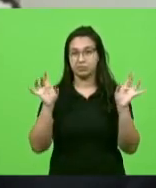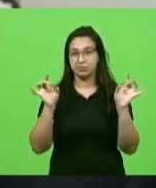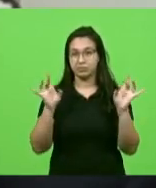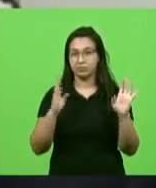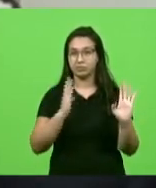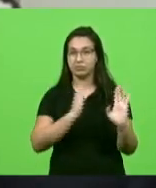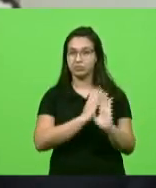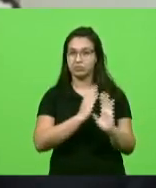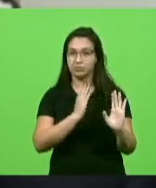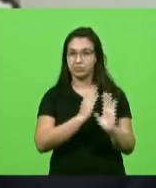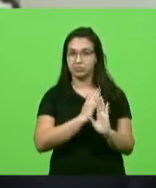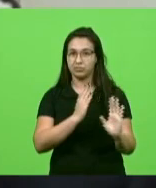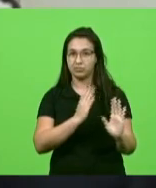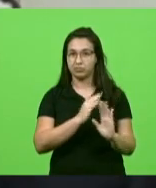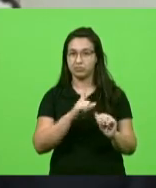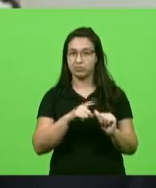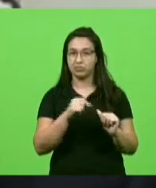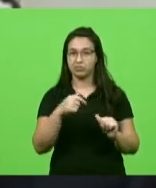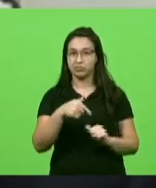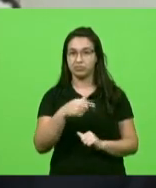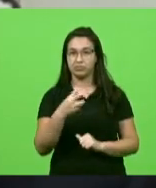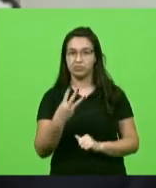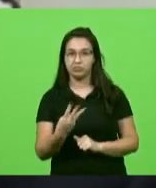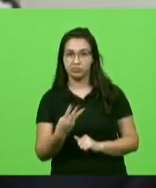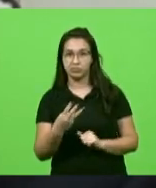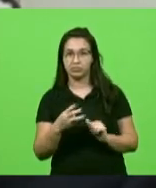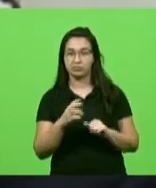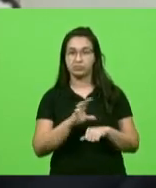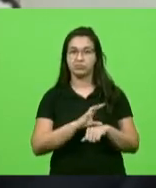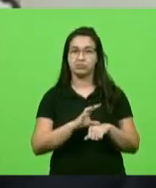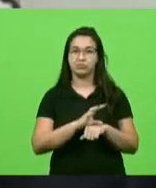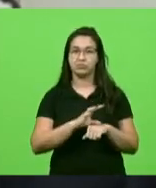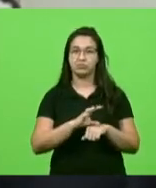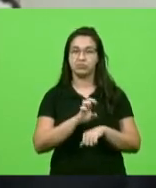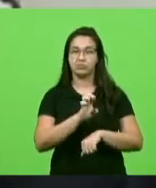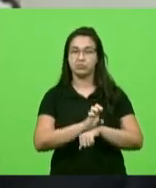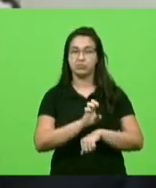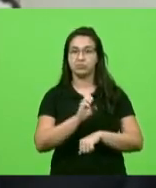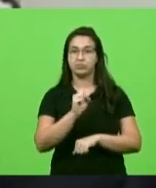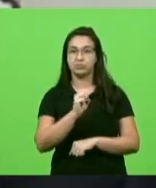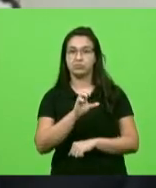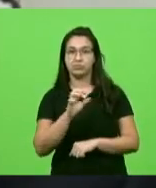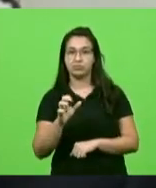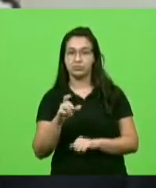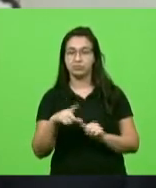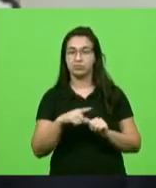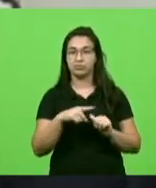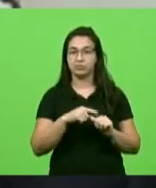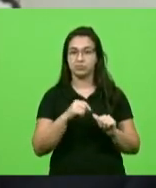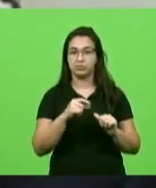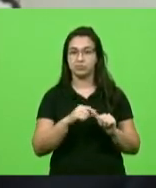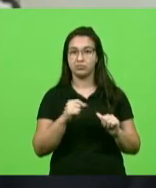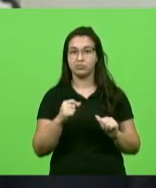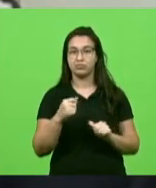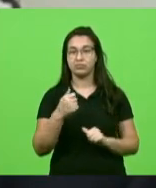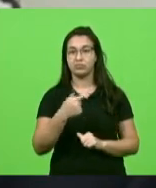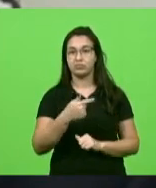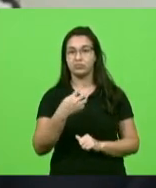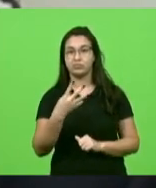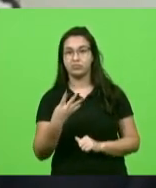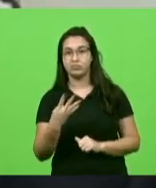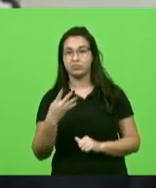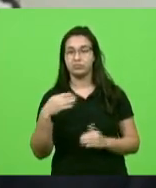para análise dos termos do artigo 73 da Constituição do Estado de Santa Catarina nos artigo 74-a